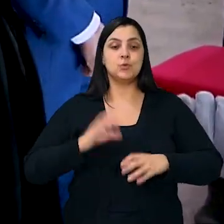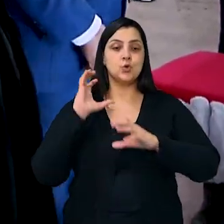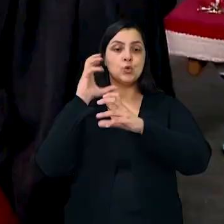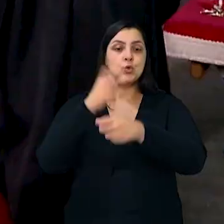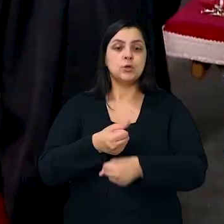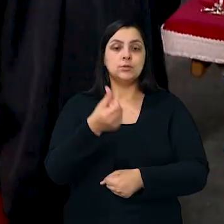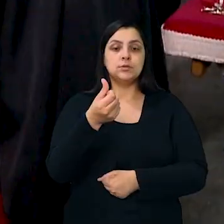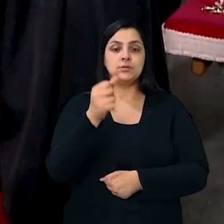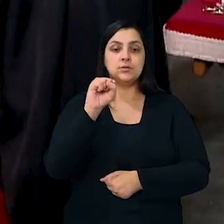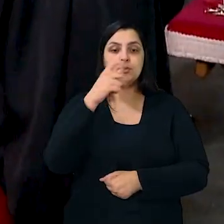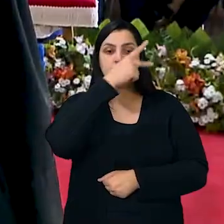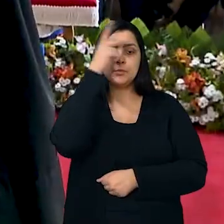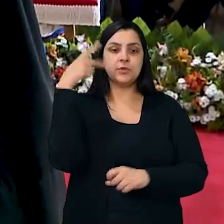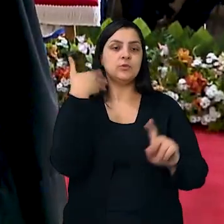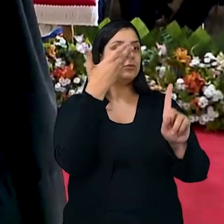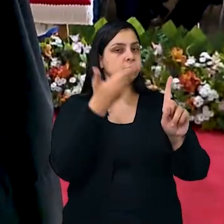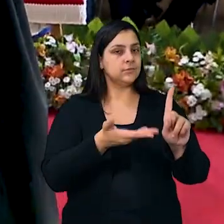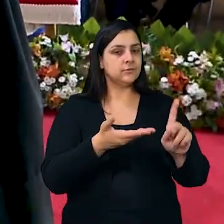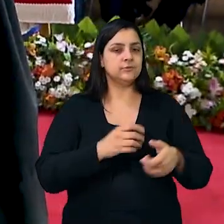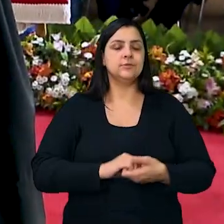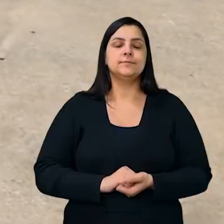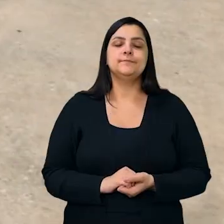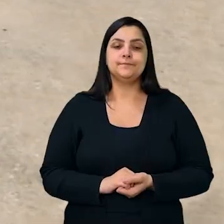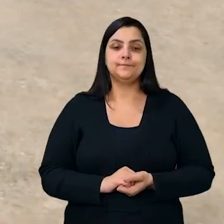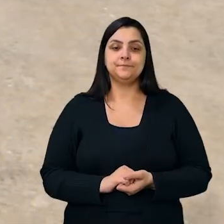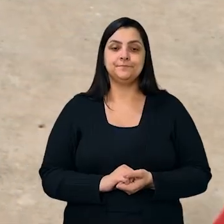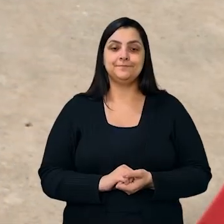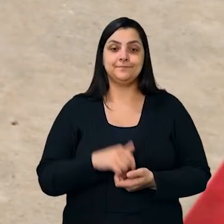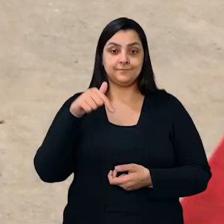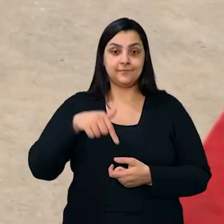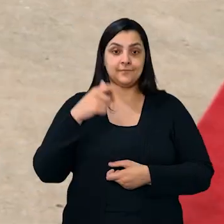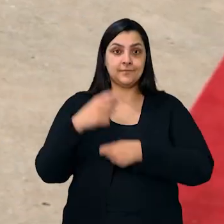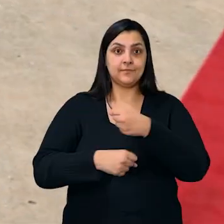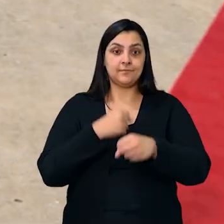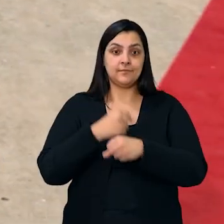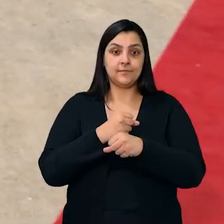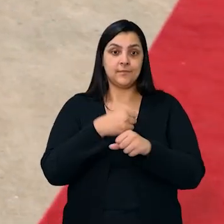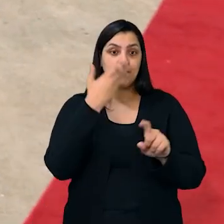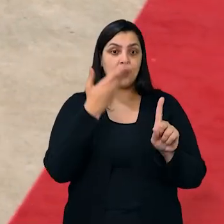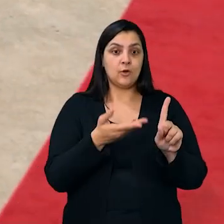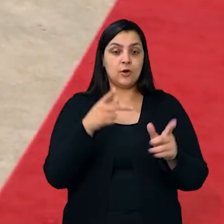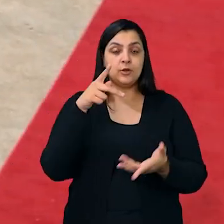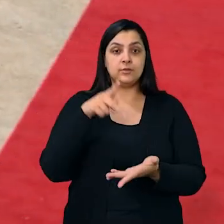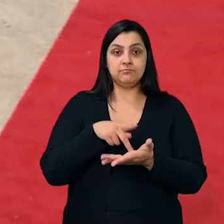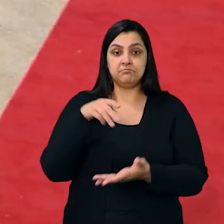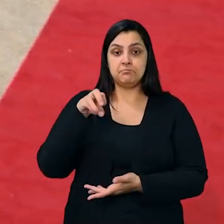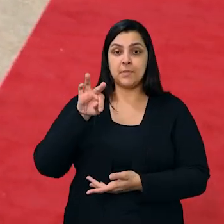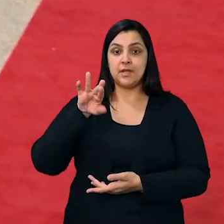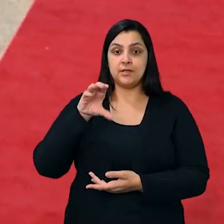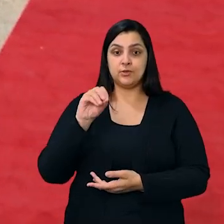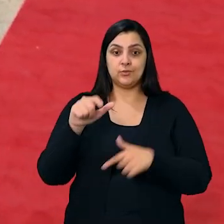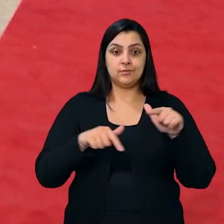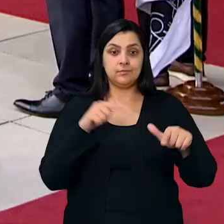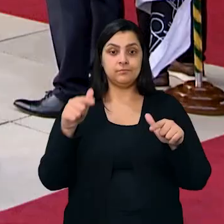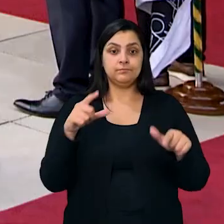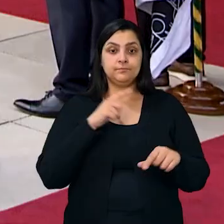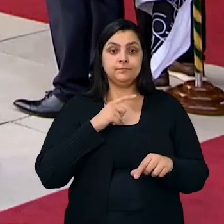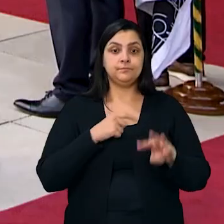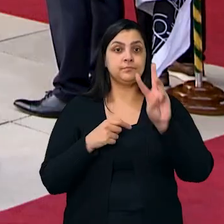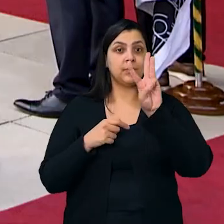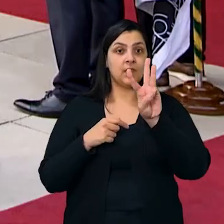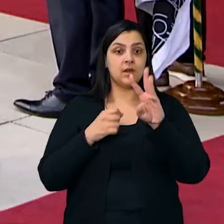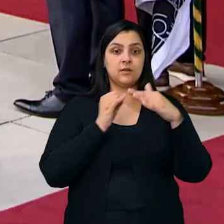total de 68 pessoas homenageadas. Na edição deste ano, a Ordem do Mérito Judiciário do Trabalho agraciou